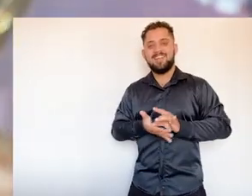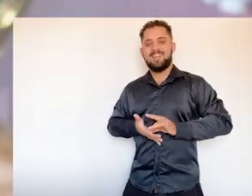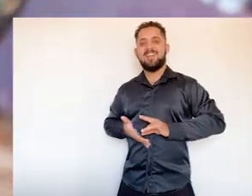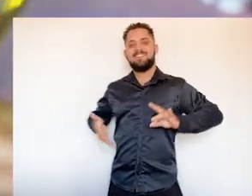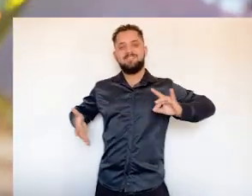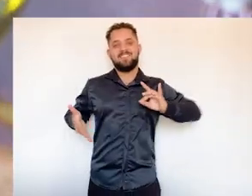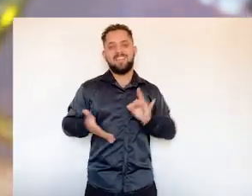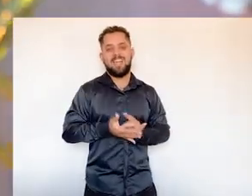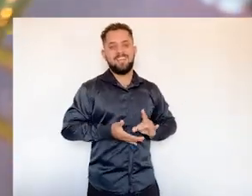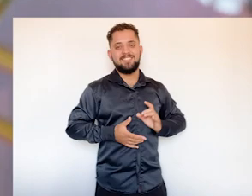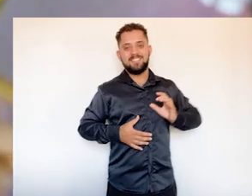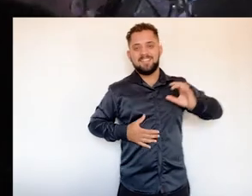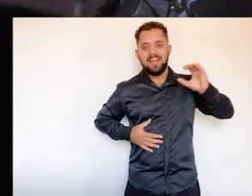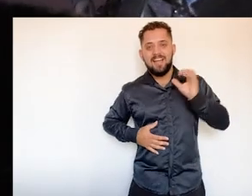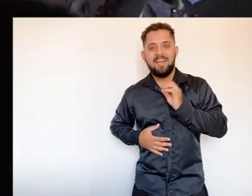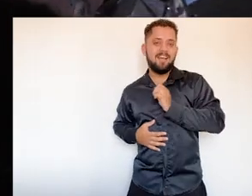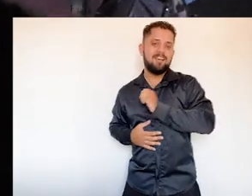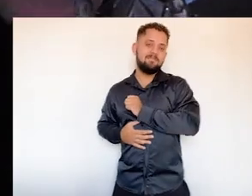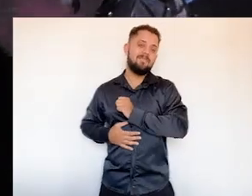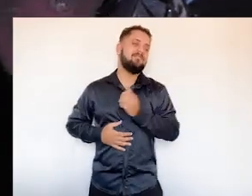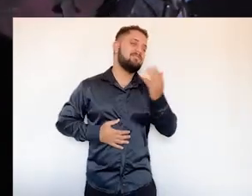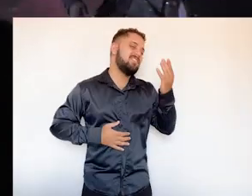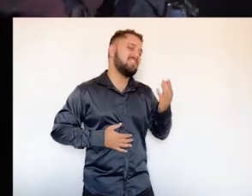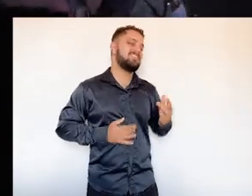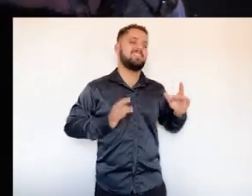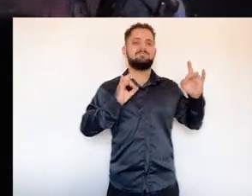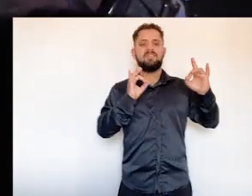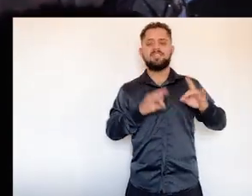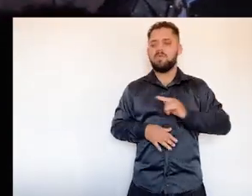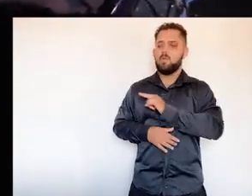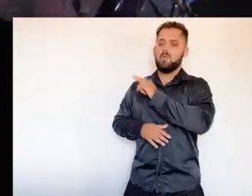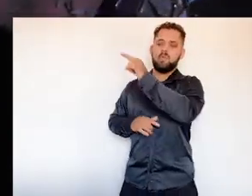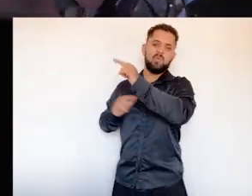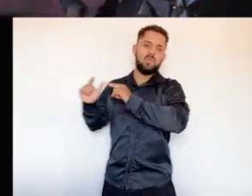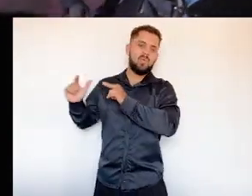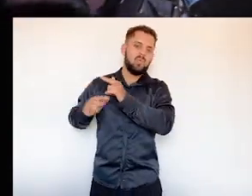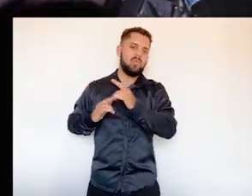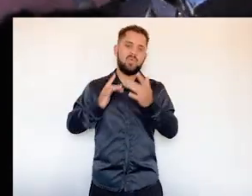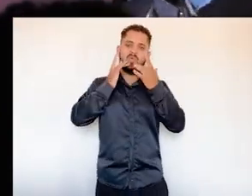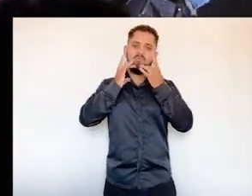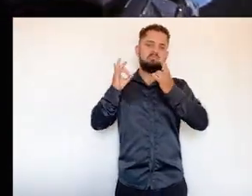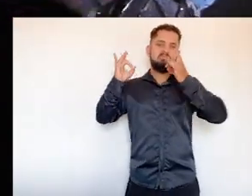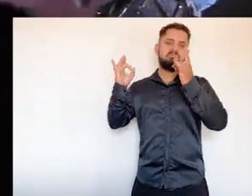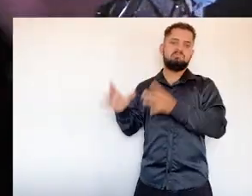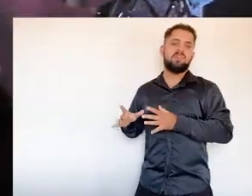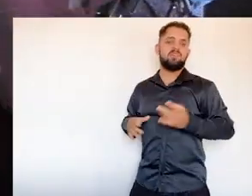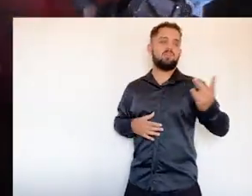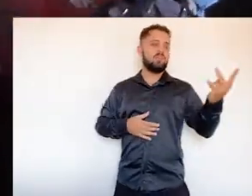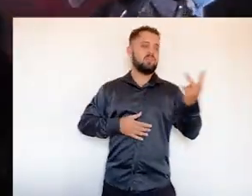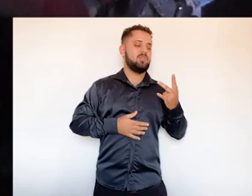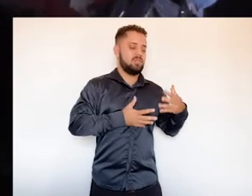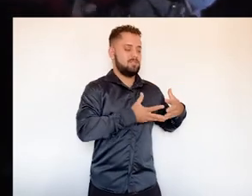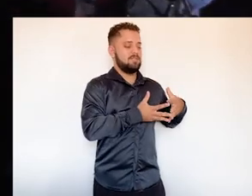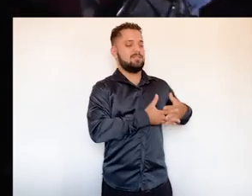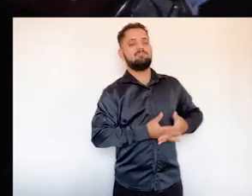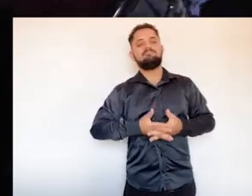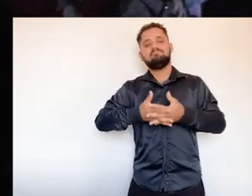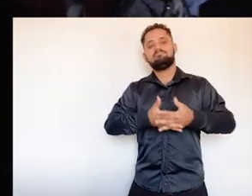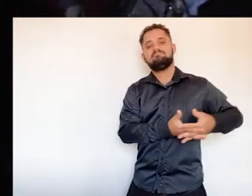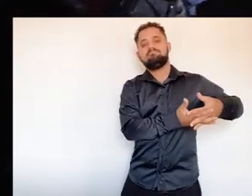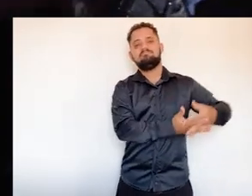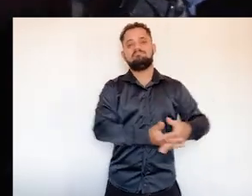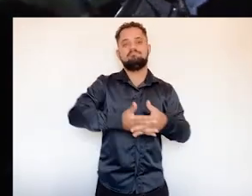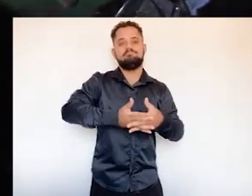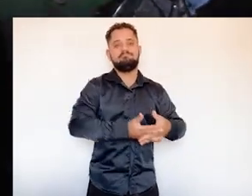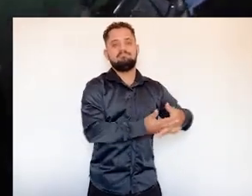mais nada. Andando junto, vamos morar na Chapada. E com você, é verdadeiro. É